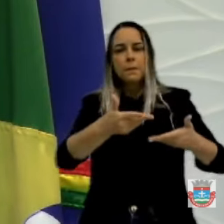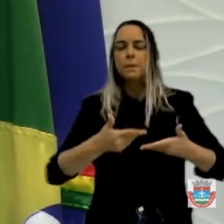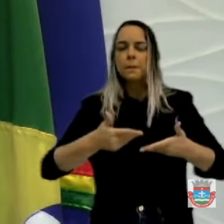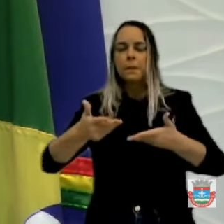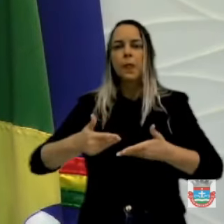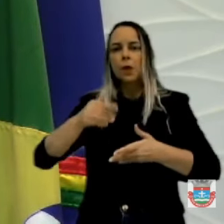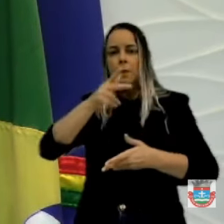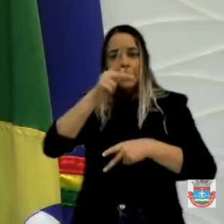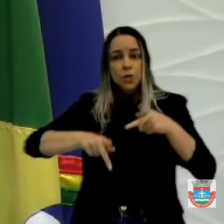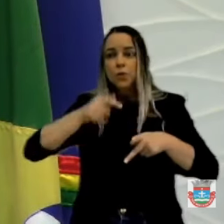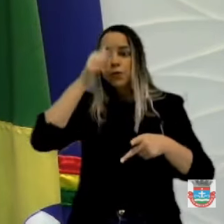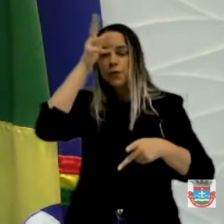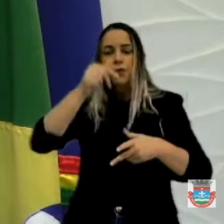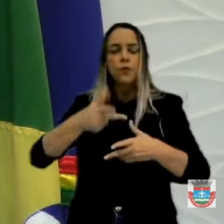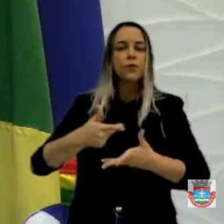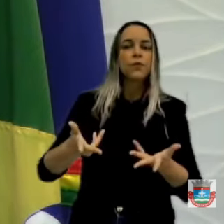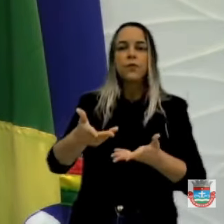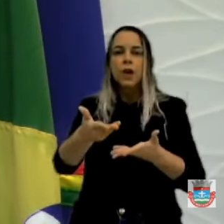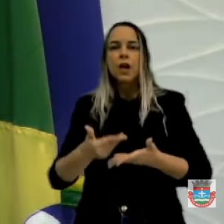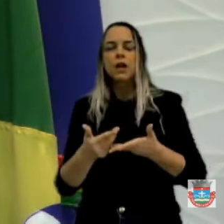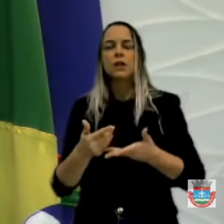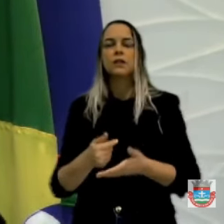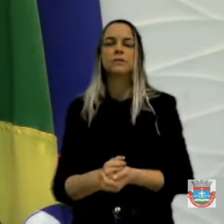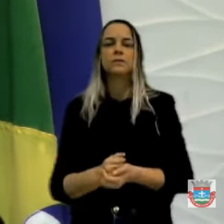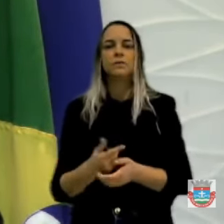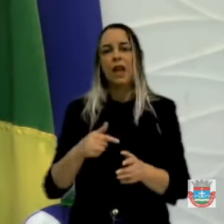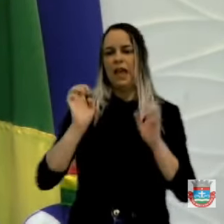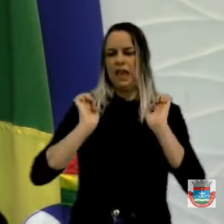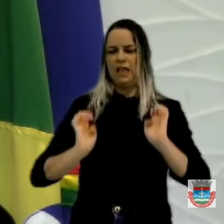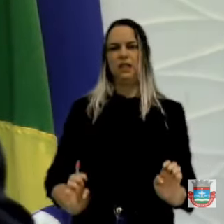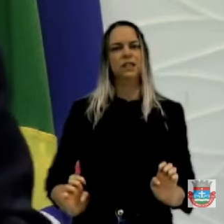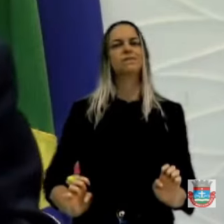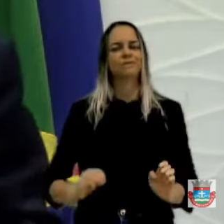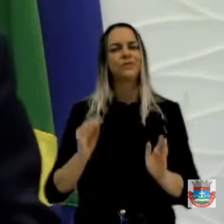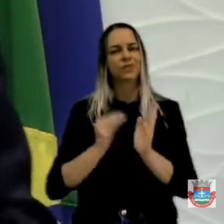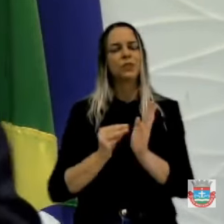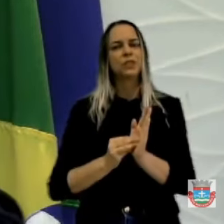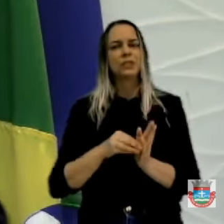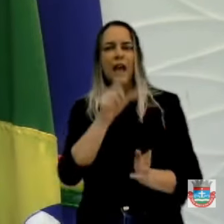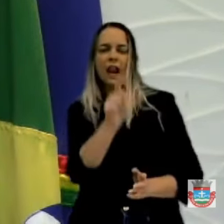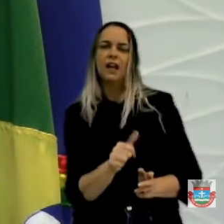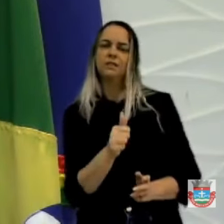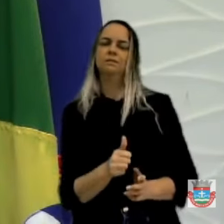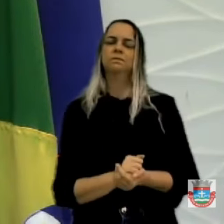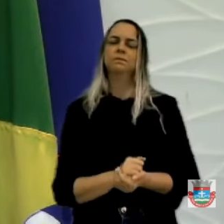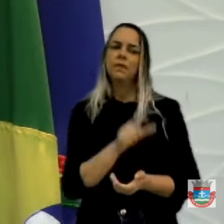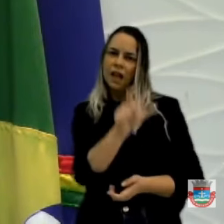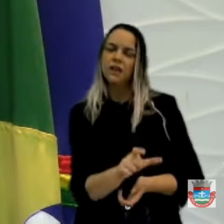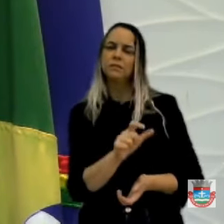público. Para mim ali foi uma falta de ética dela querer passar a perna no governo